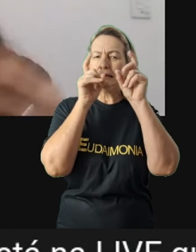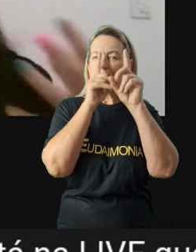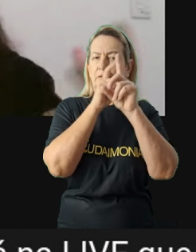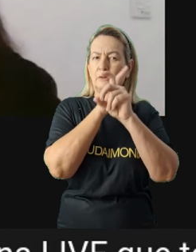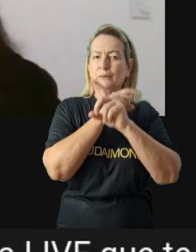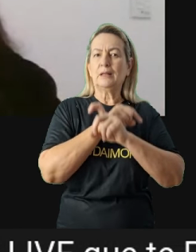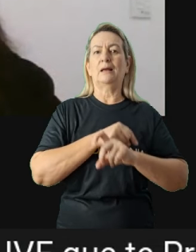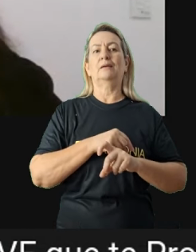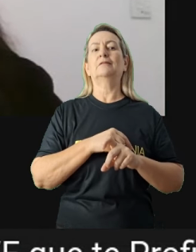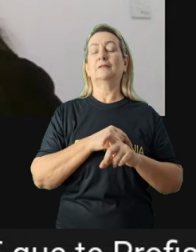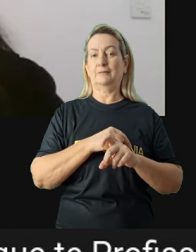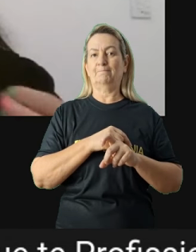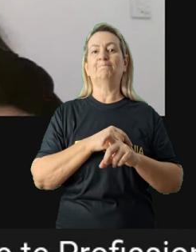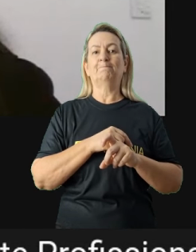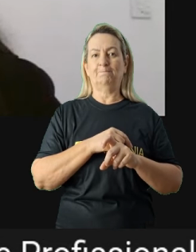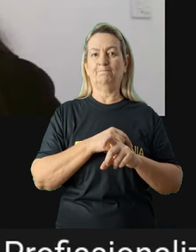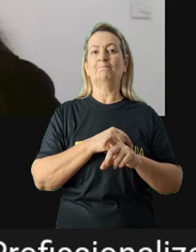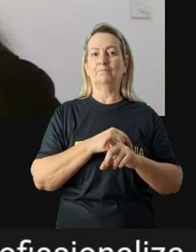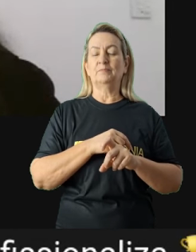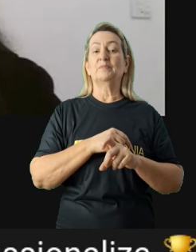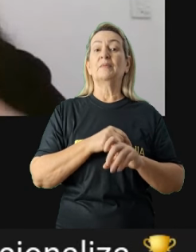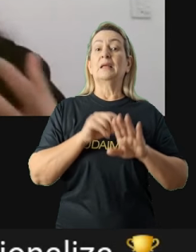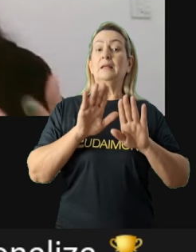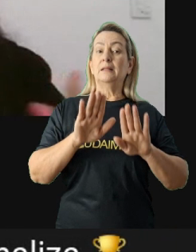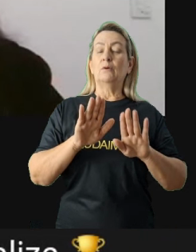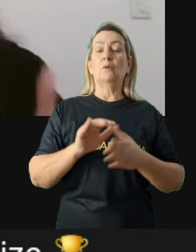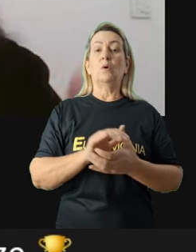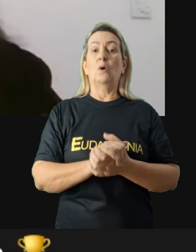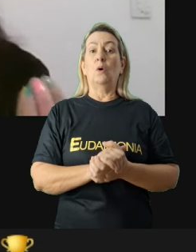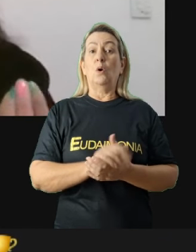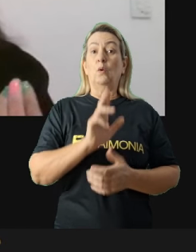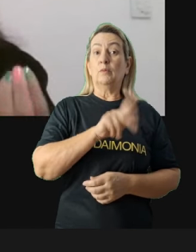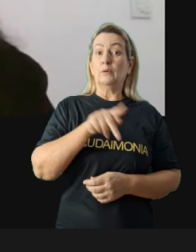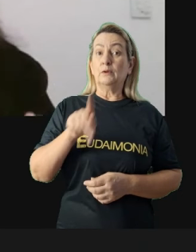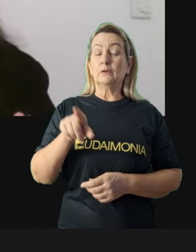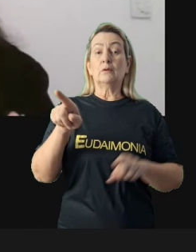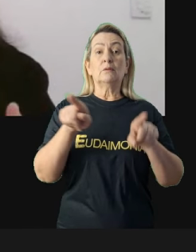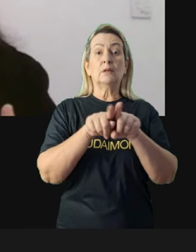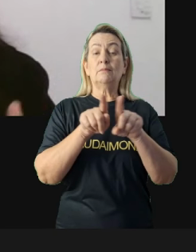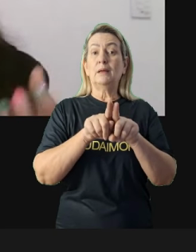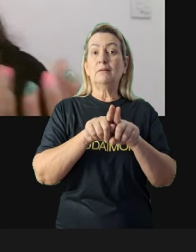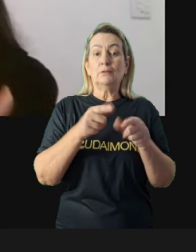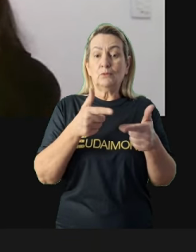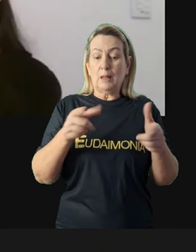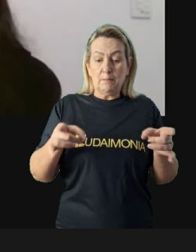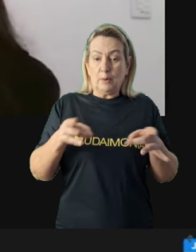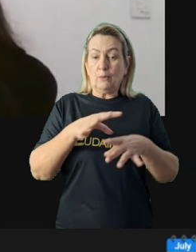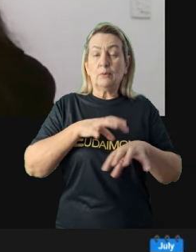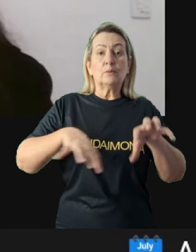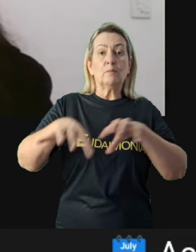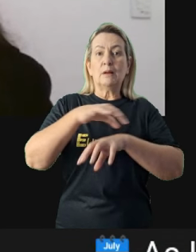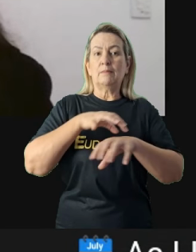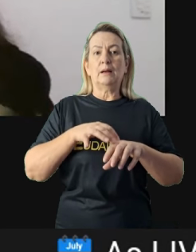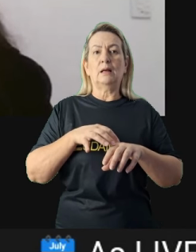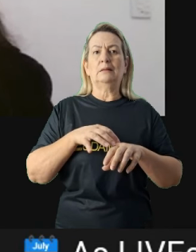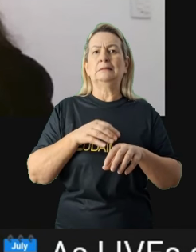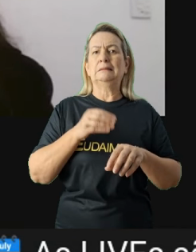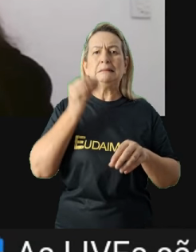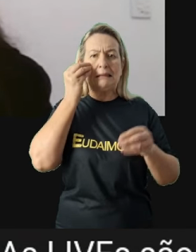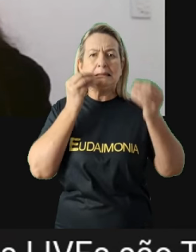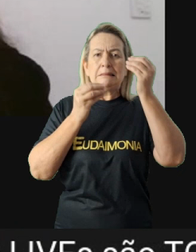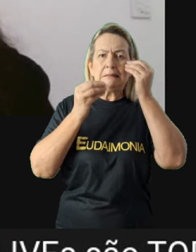já com outras deficiências e chegar no caso de não, né, não reter aprendizado. E aí o professor também não está preparado nesse sentido, não